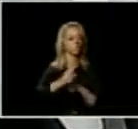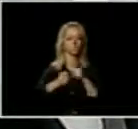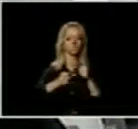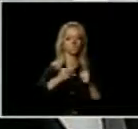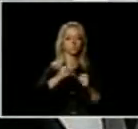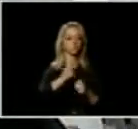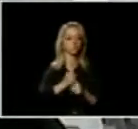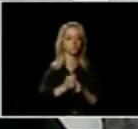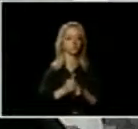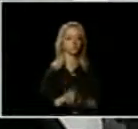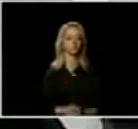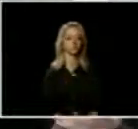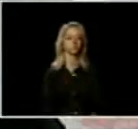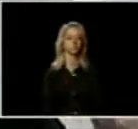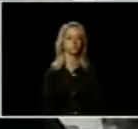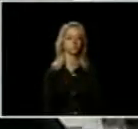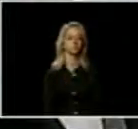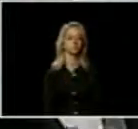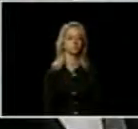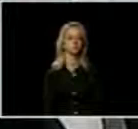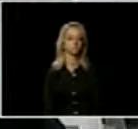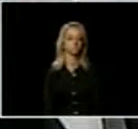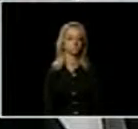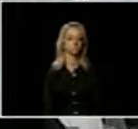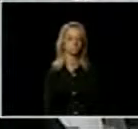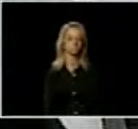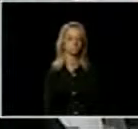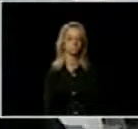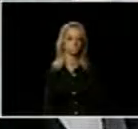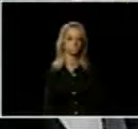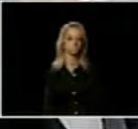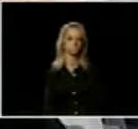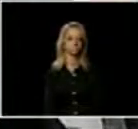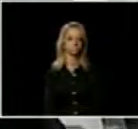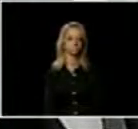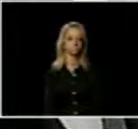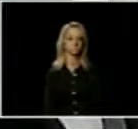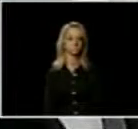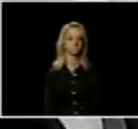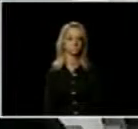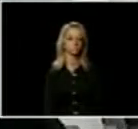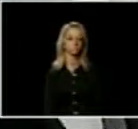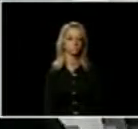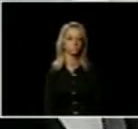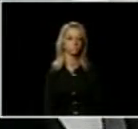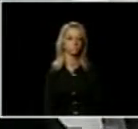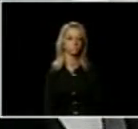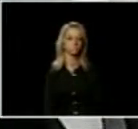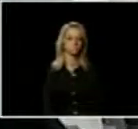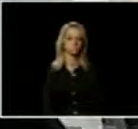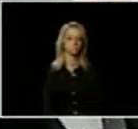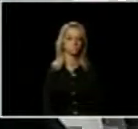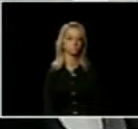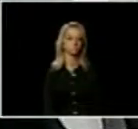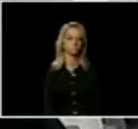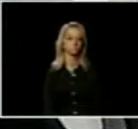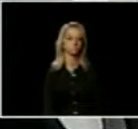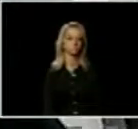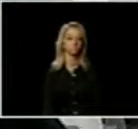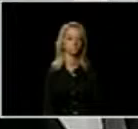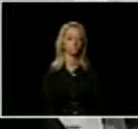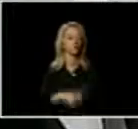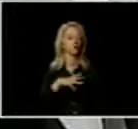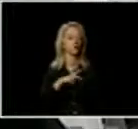taubatiano, por tudo que essa cidade me ofereceu para mim e para meus familiares. Amo essa cidade,